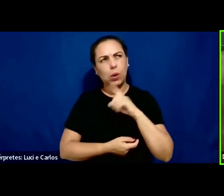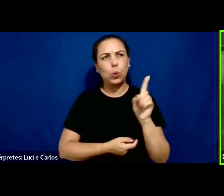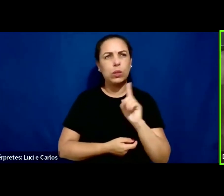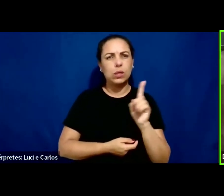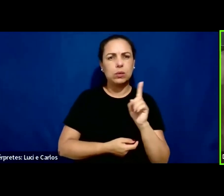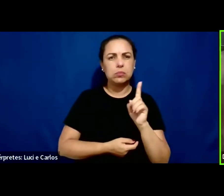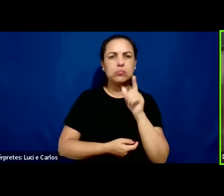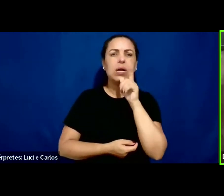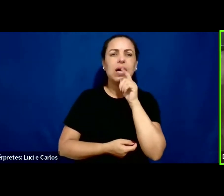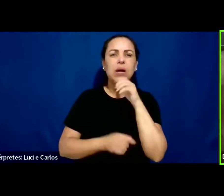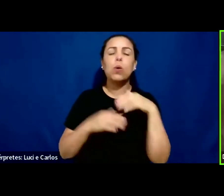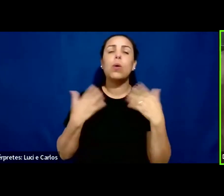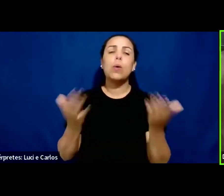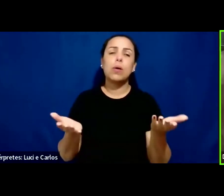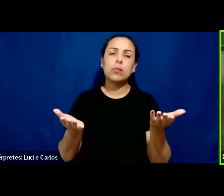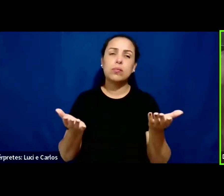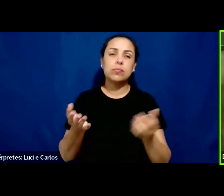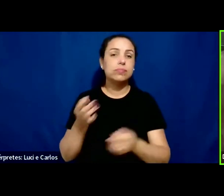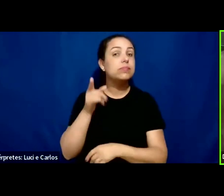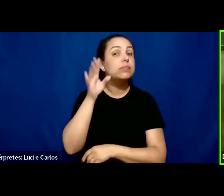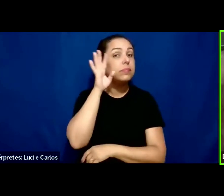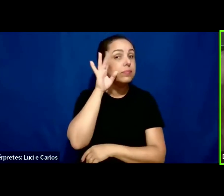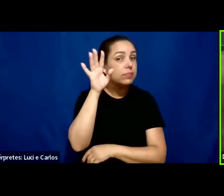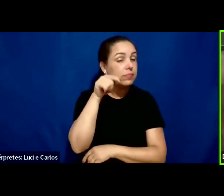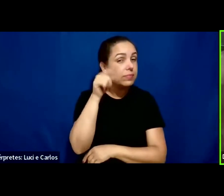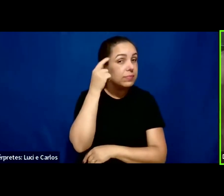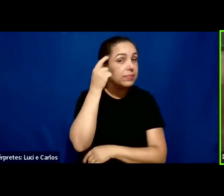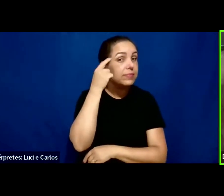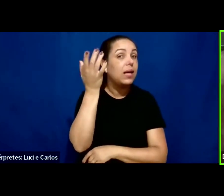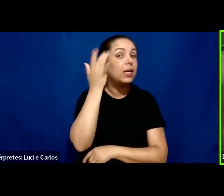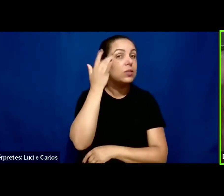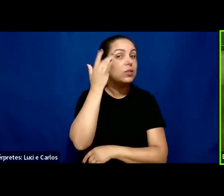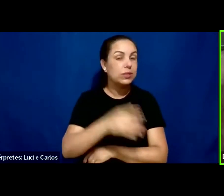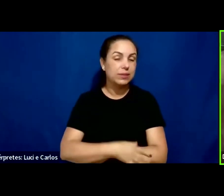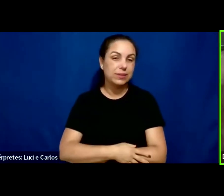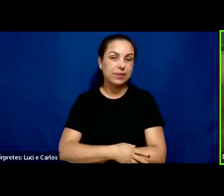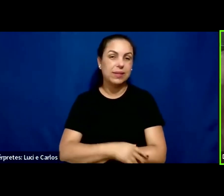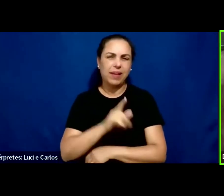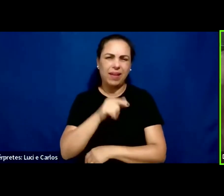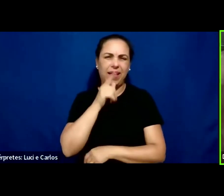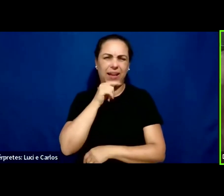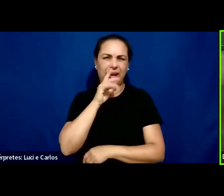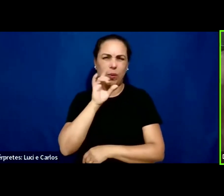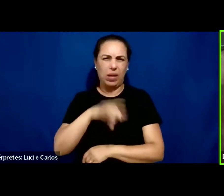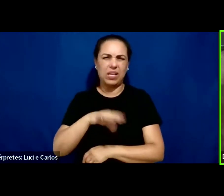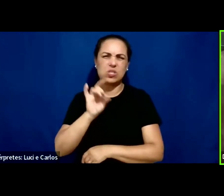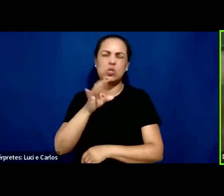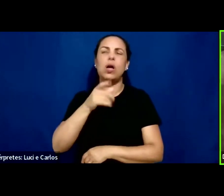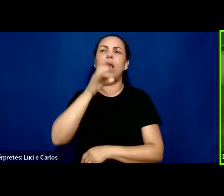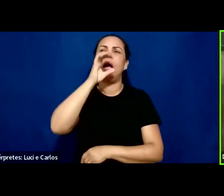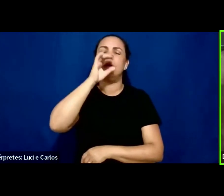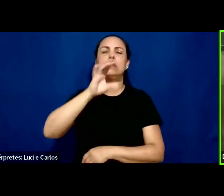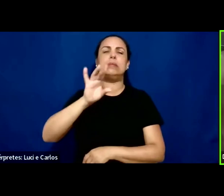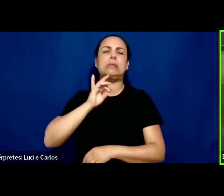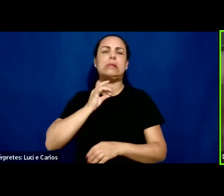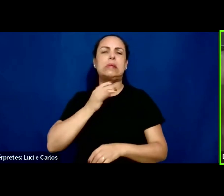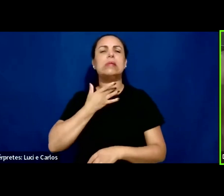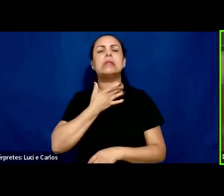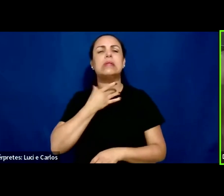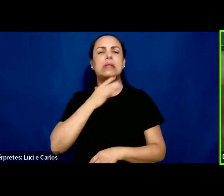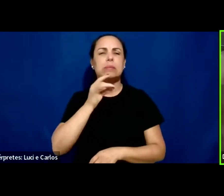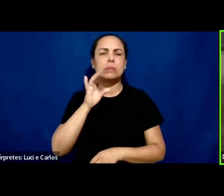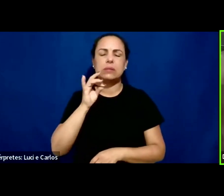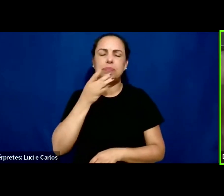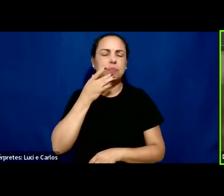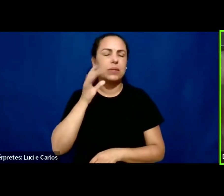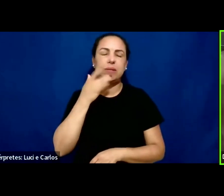pessoa pensa que é só hidratação. Não. A água também é o maior e o melhor nutriente que